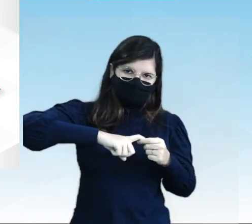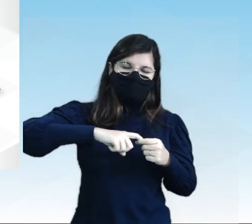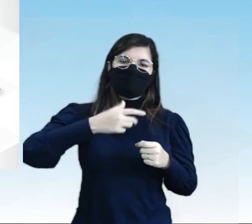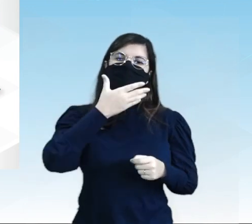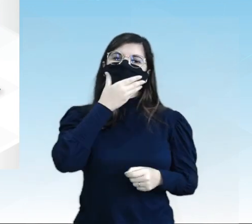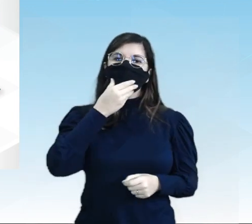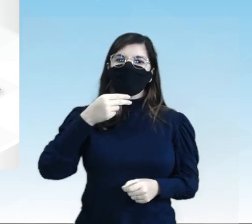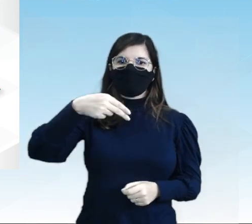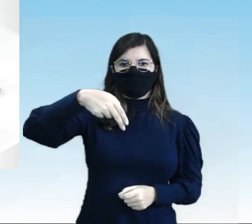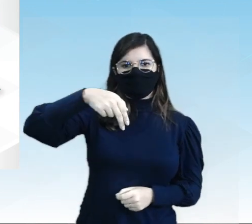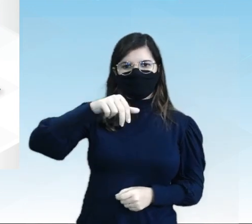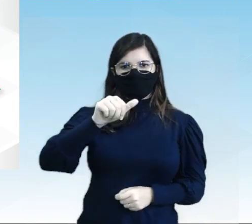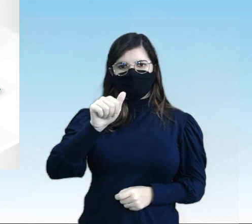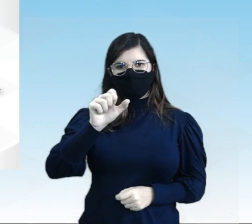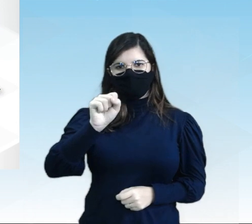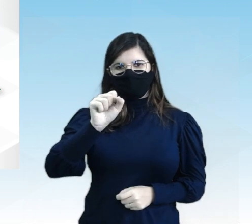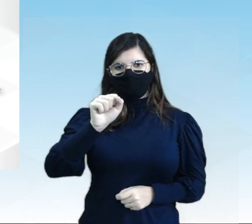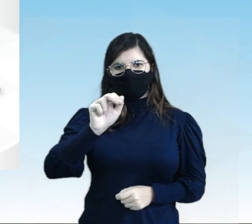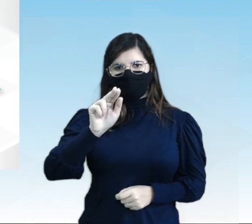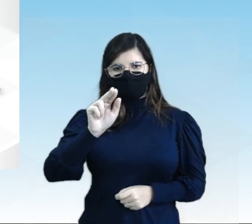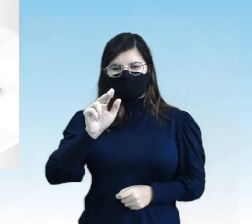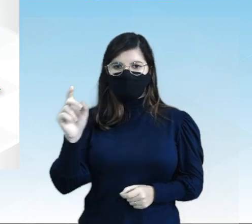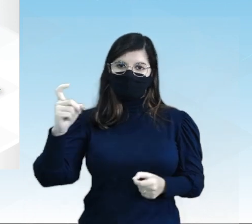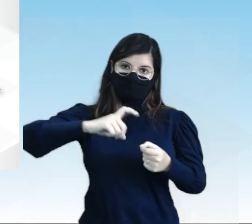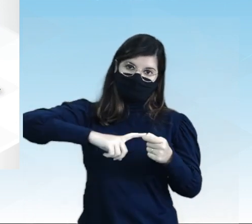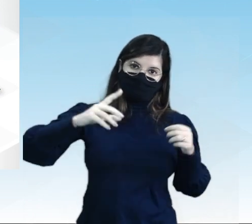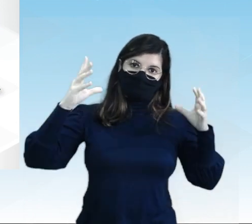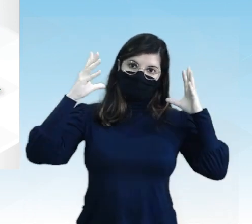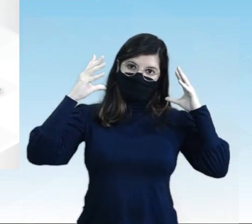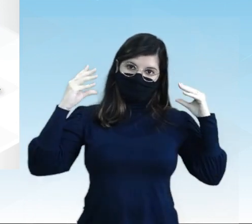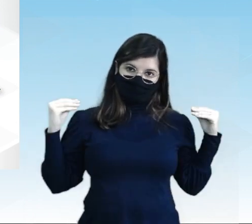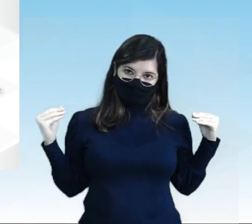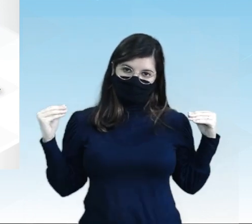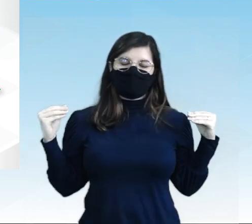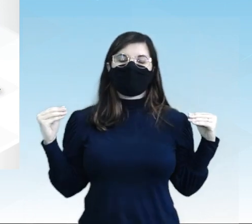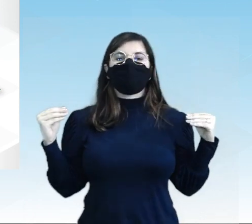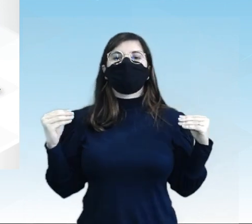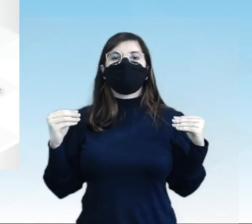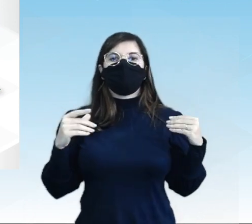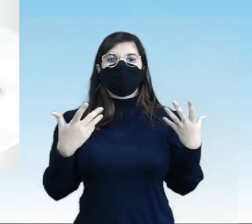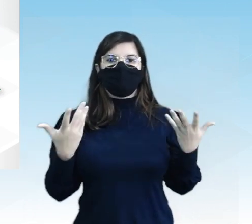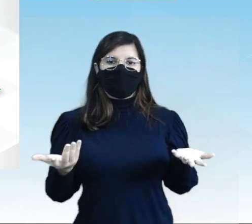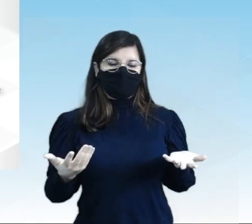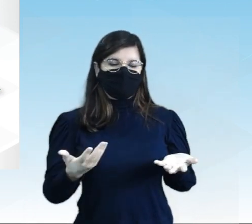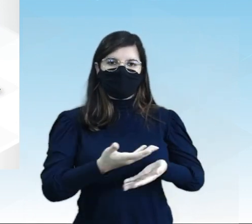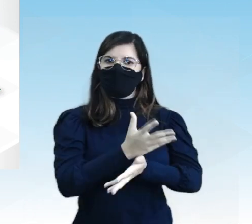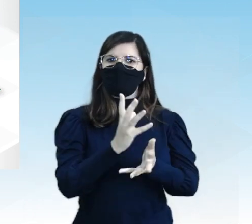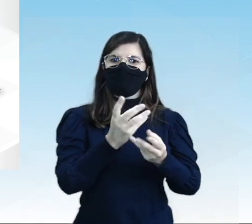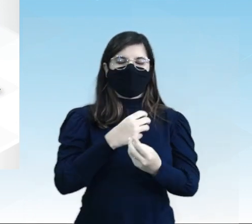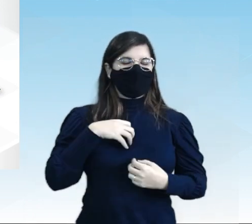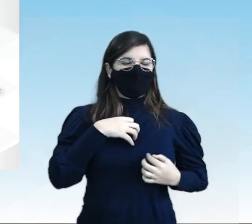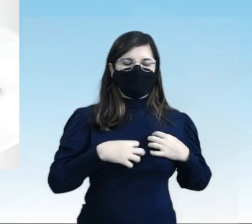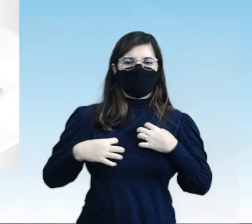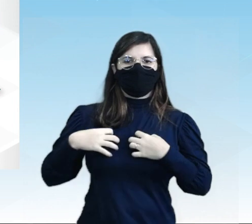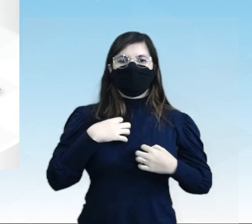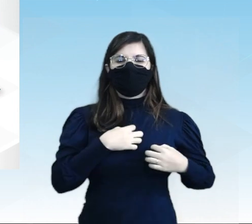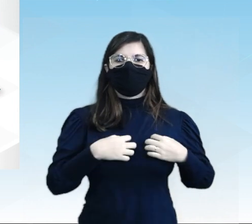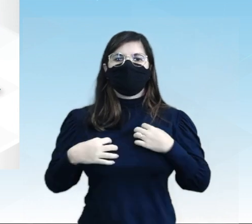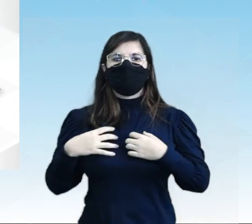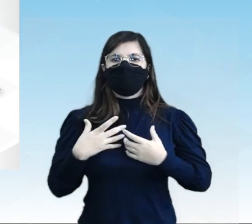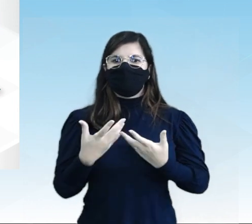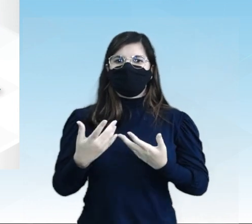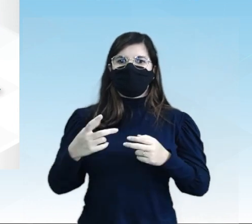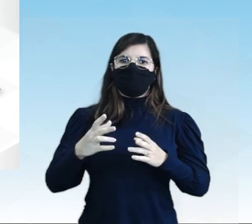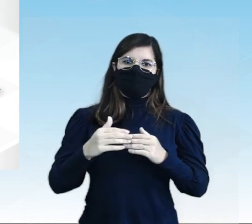a Holanda e automaticamente a galera começou a ficar insatisfeita com as